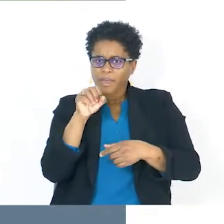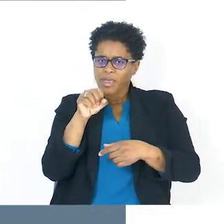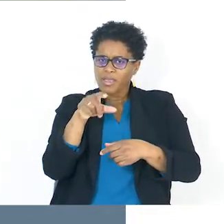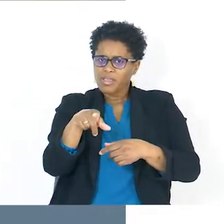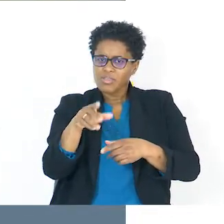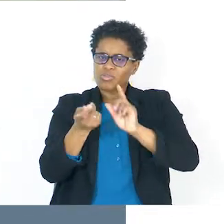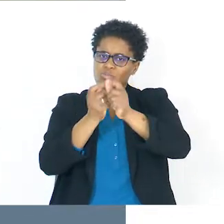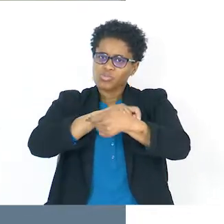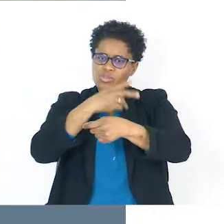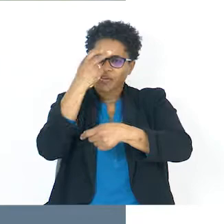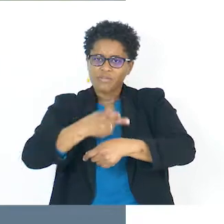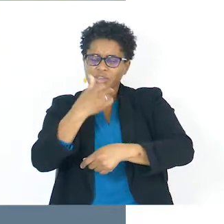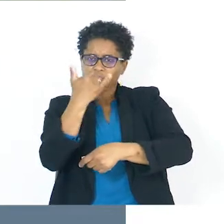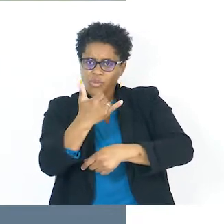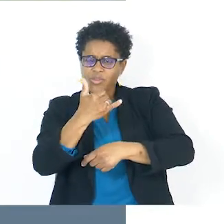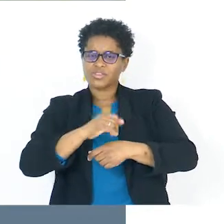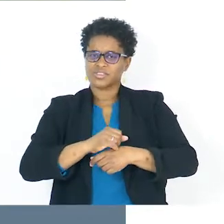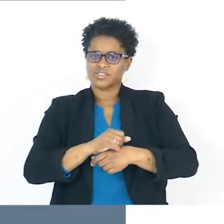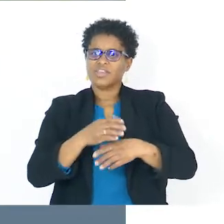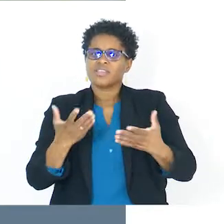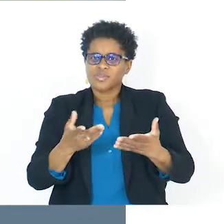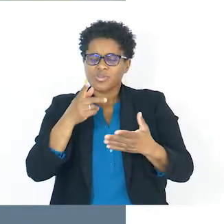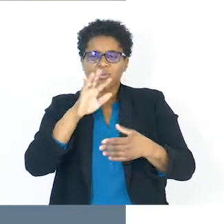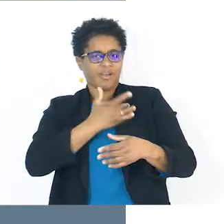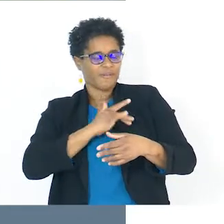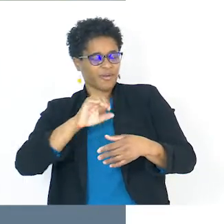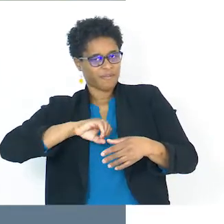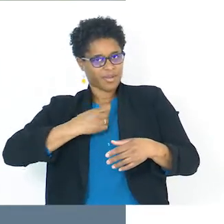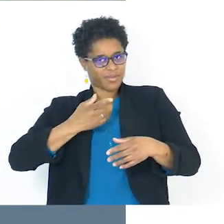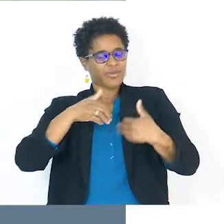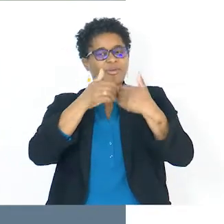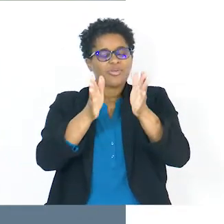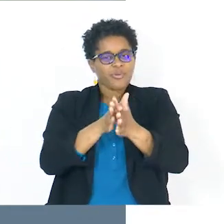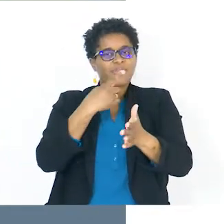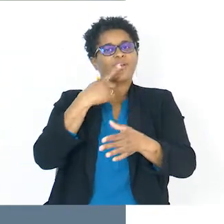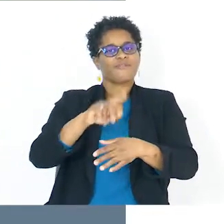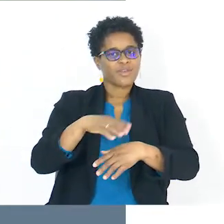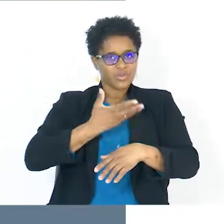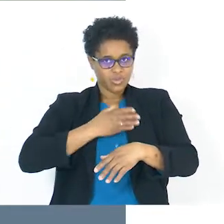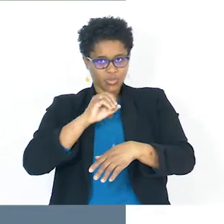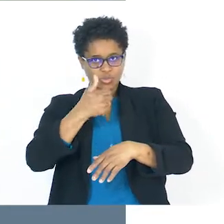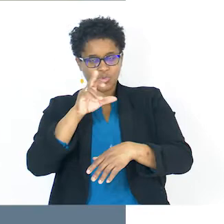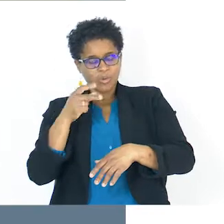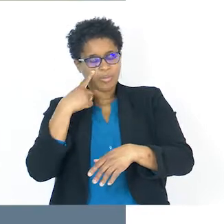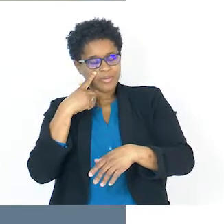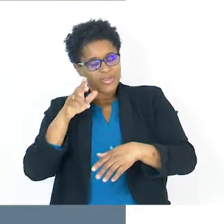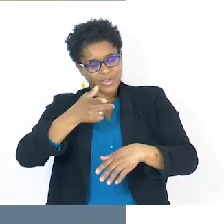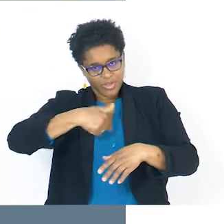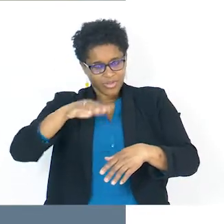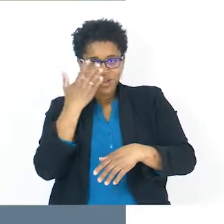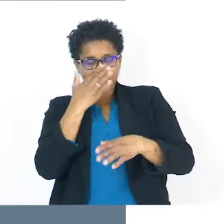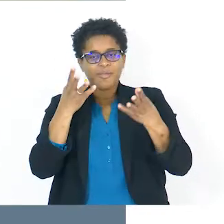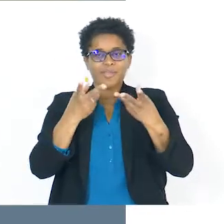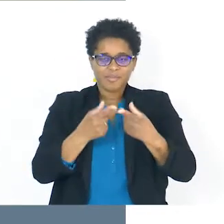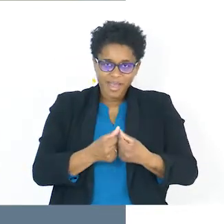toca, aquilo se transforma em dois? Então, meus amores, toda vez que o dobro aparecer nas